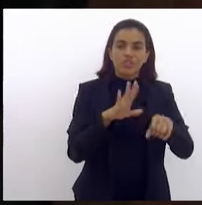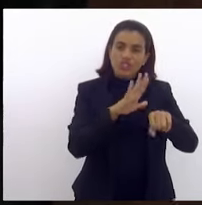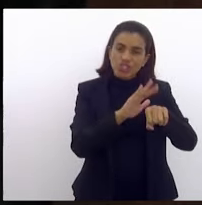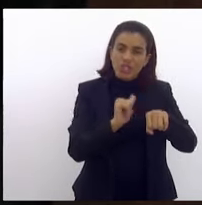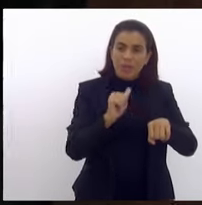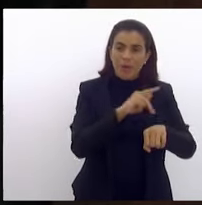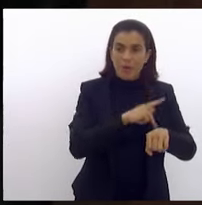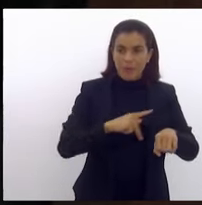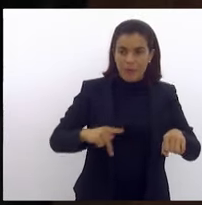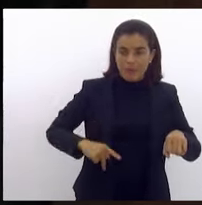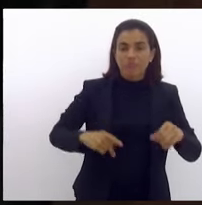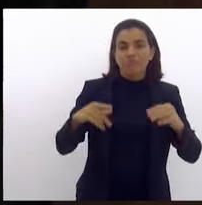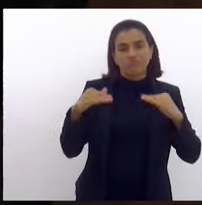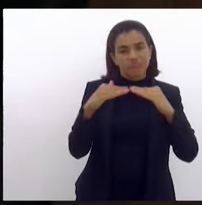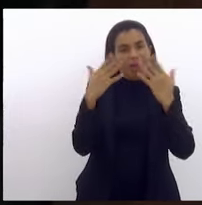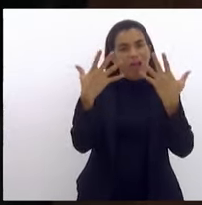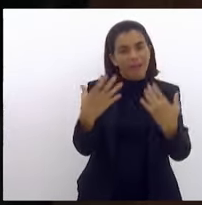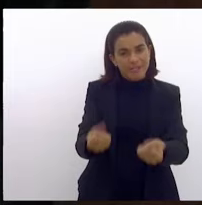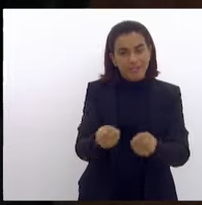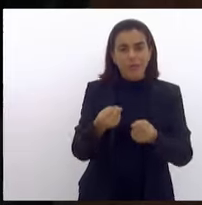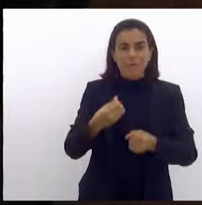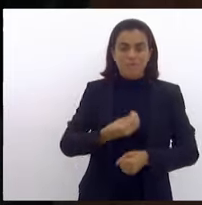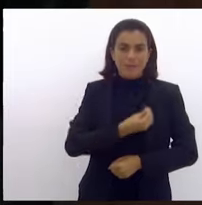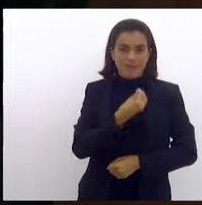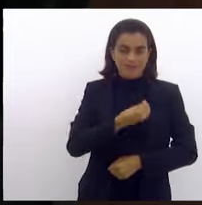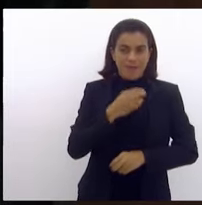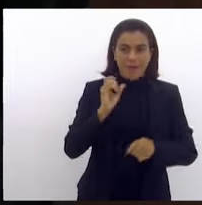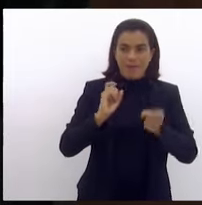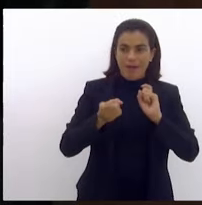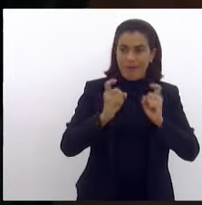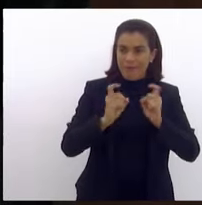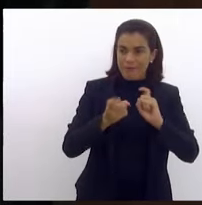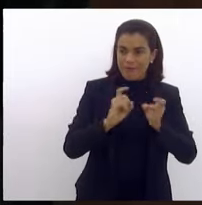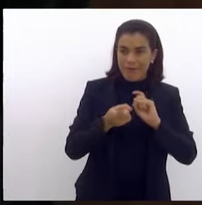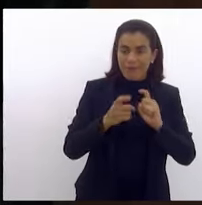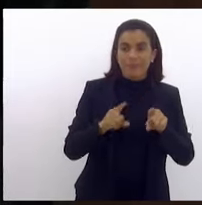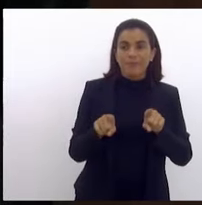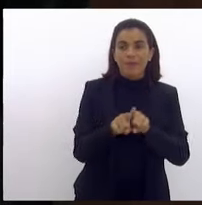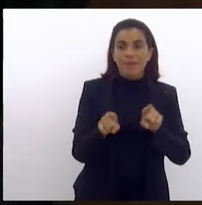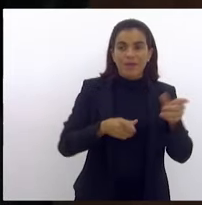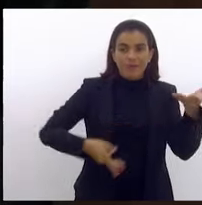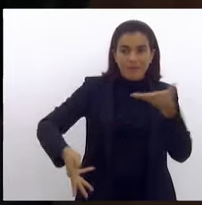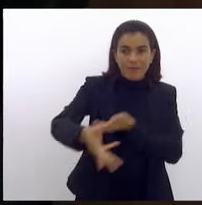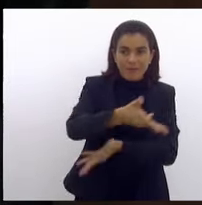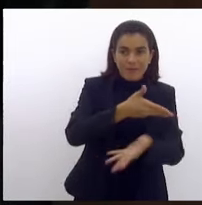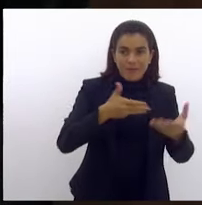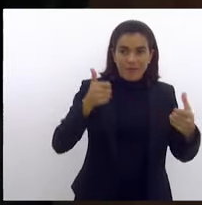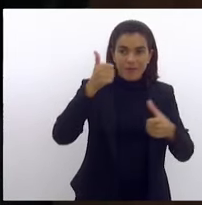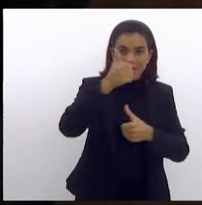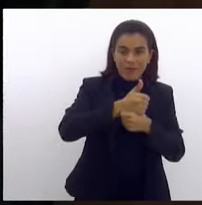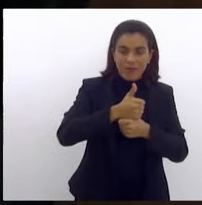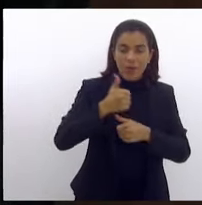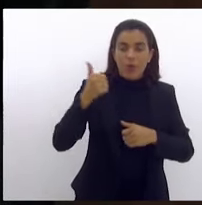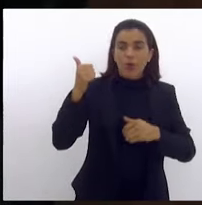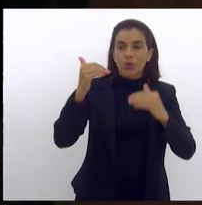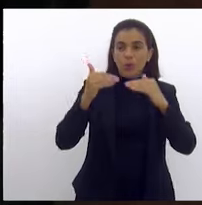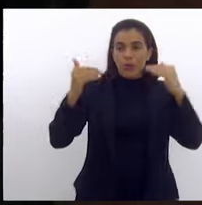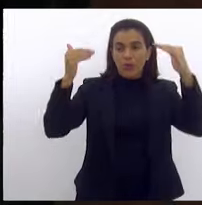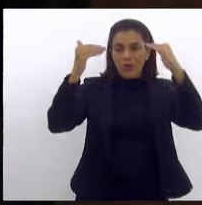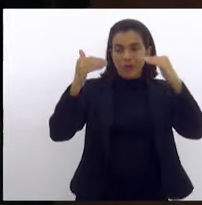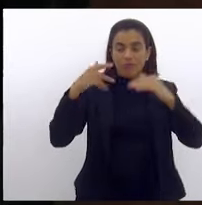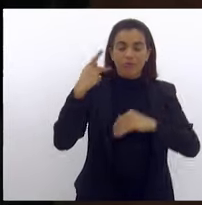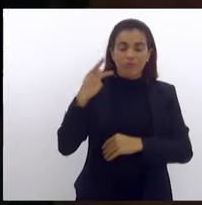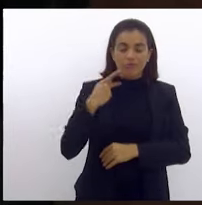o presidente já topou participar conosco e conduzir essa reunião. Como teve a troca agora, a substituição do Procurador-Geral do